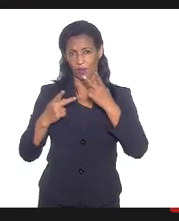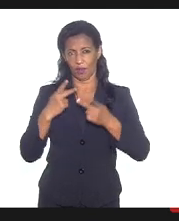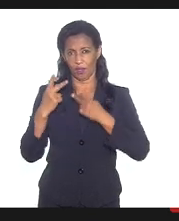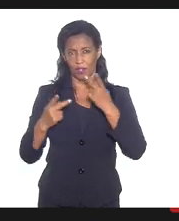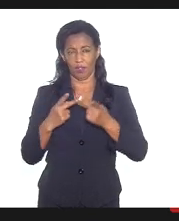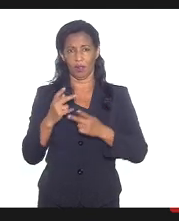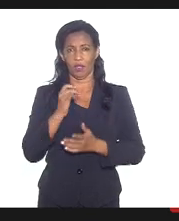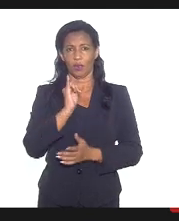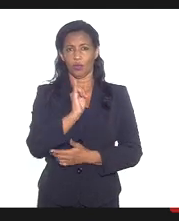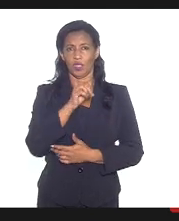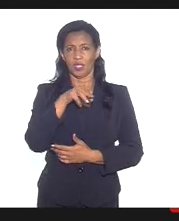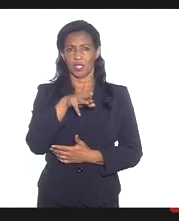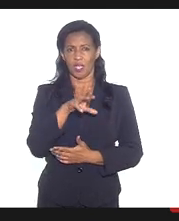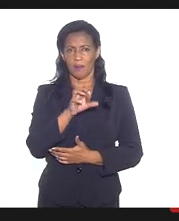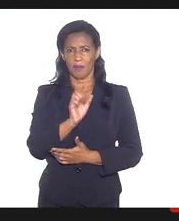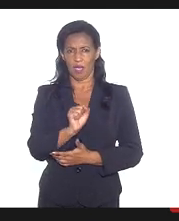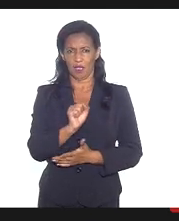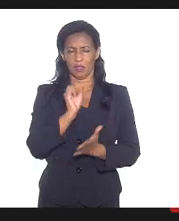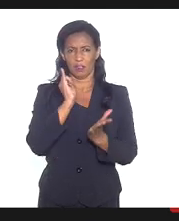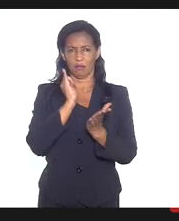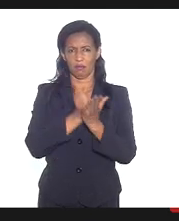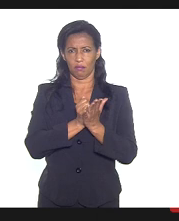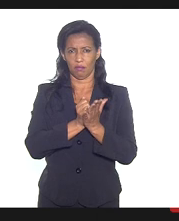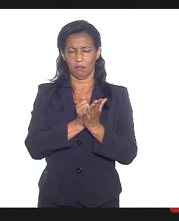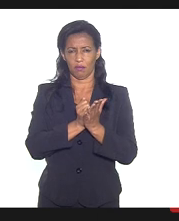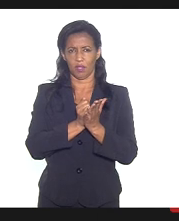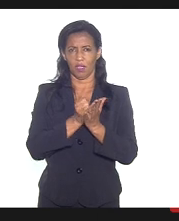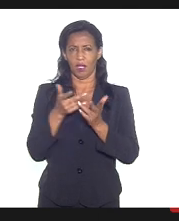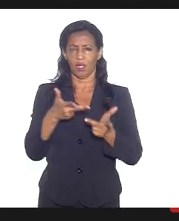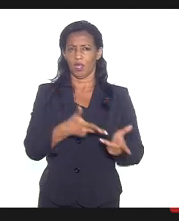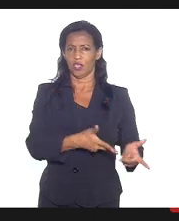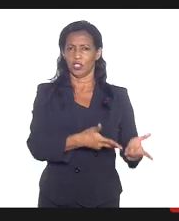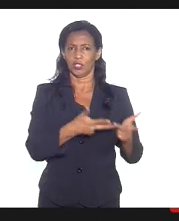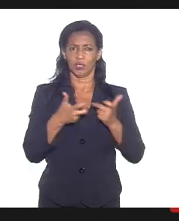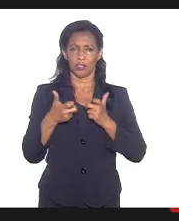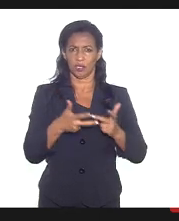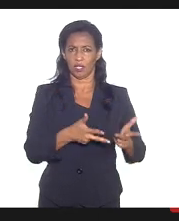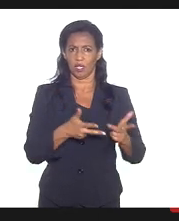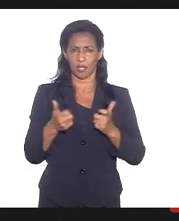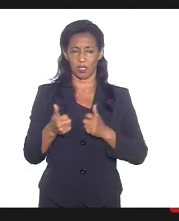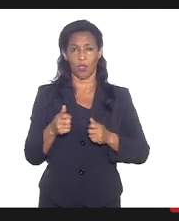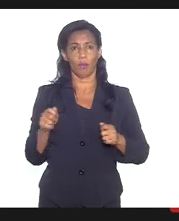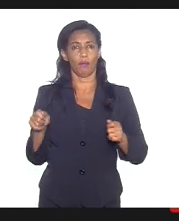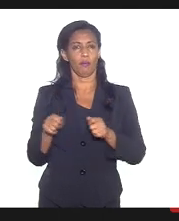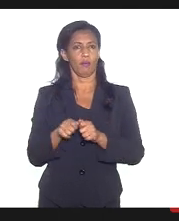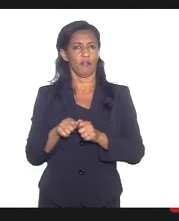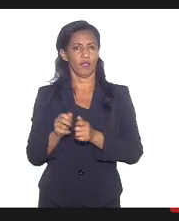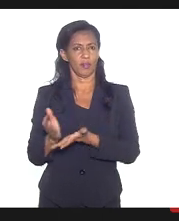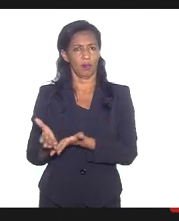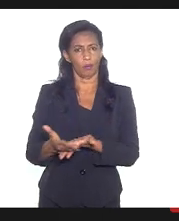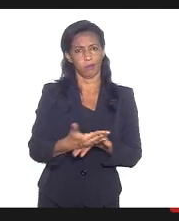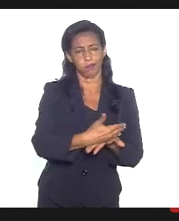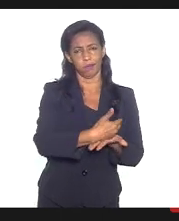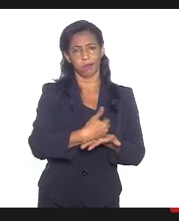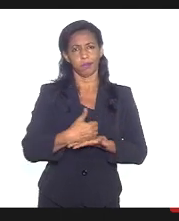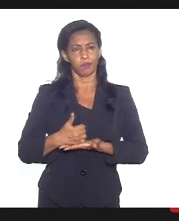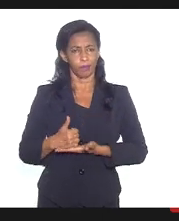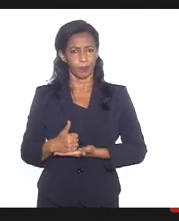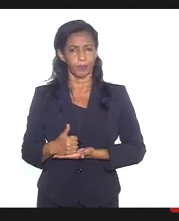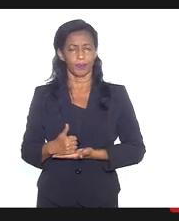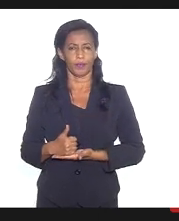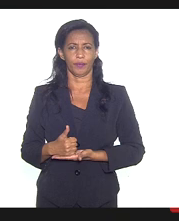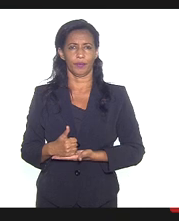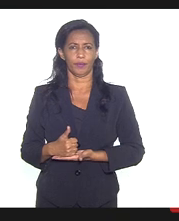o ICMS na extração para fazer o recolhimento